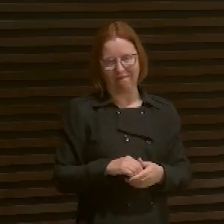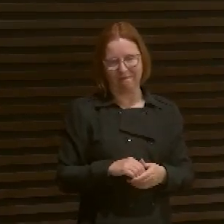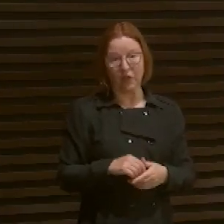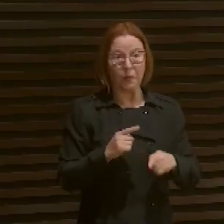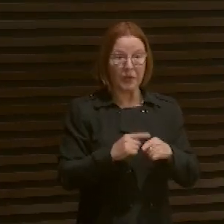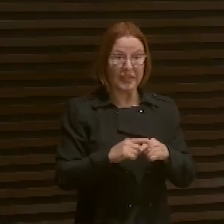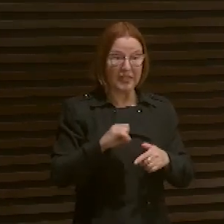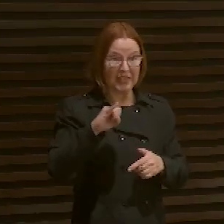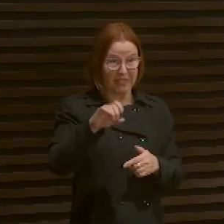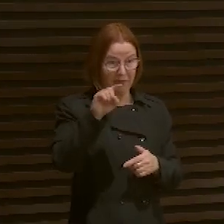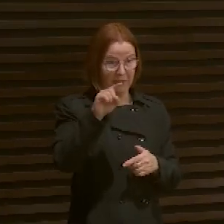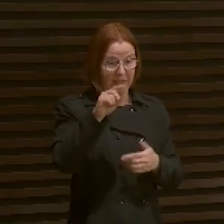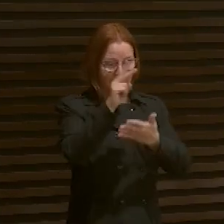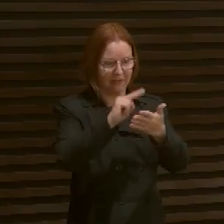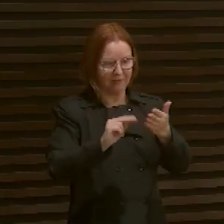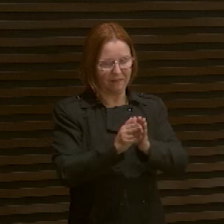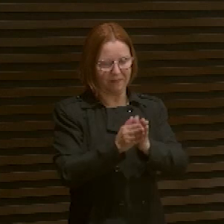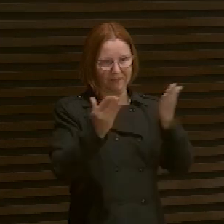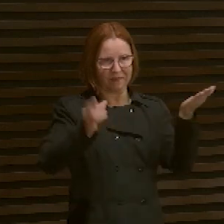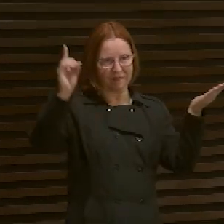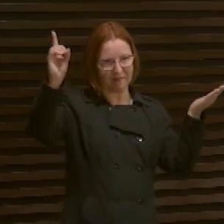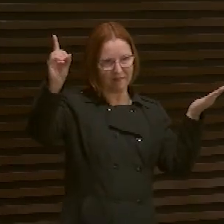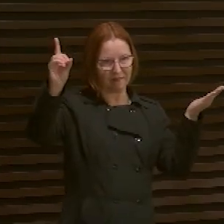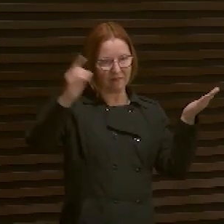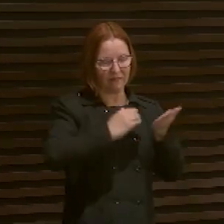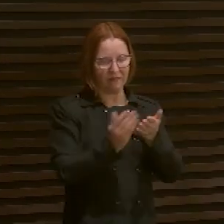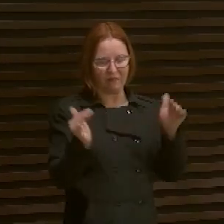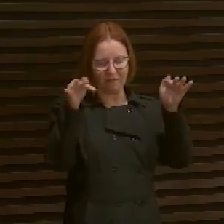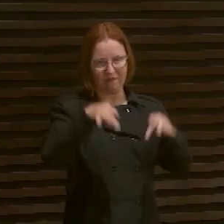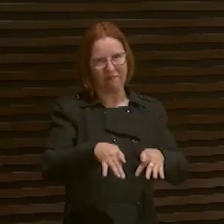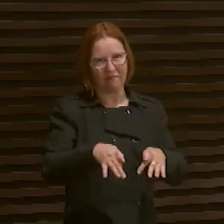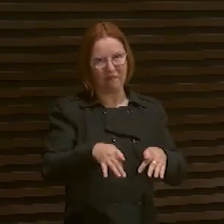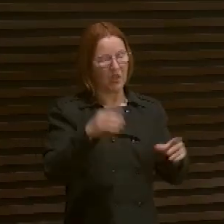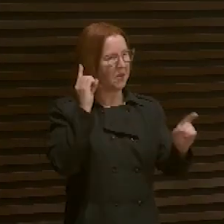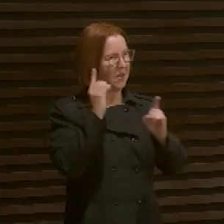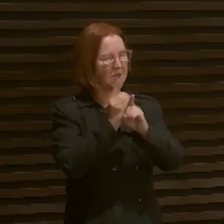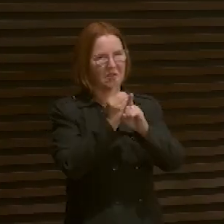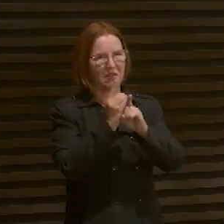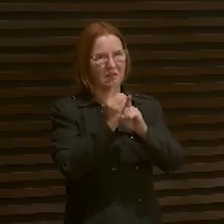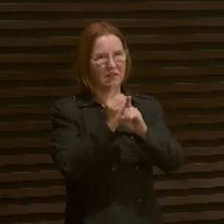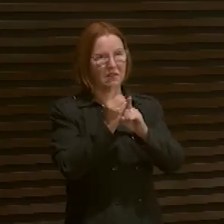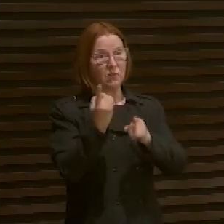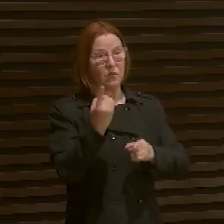Porque se você olhar para a Bíblia, do começo ao fim, você não vai achar um homem de Deus